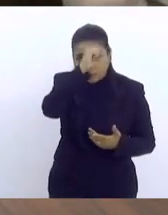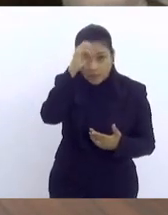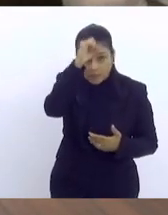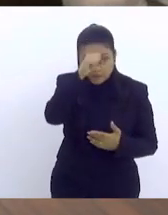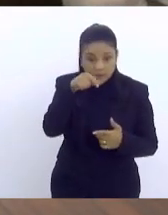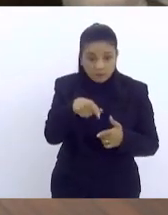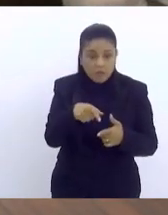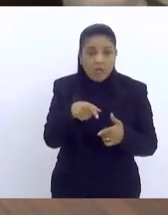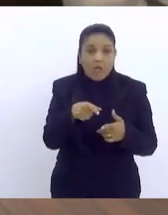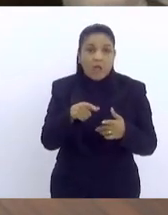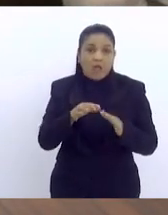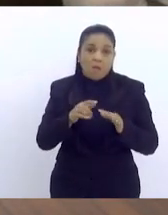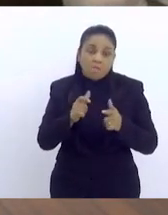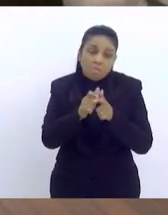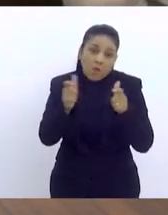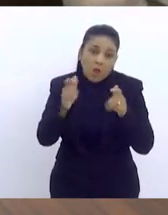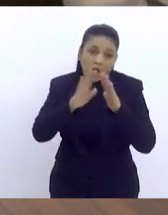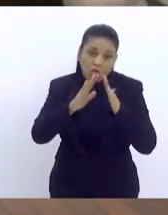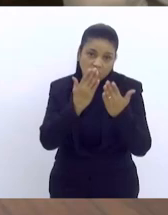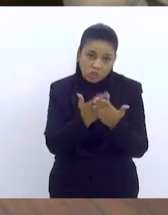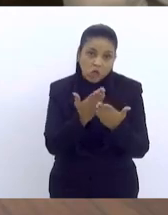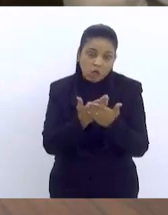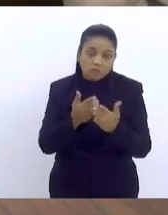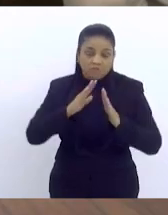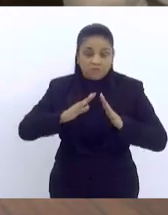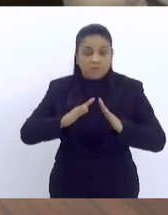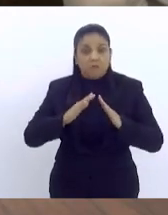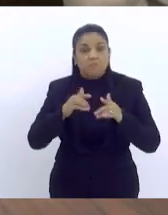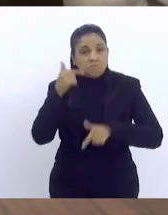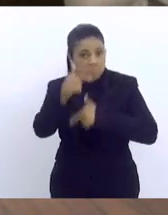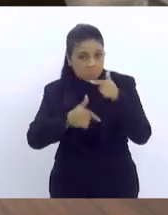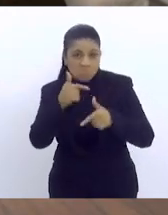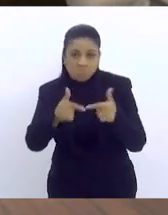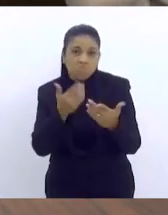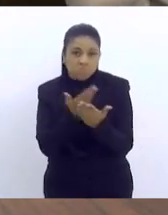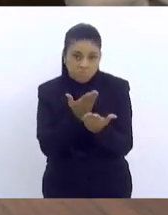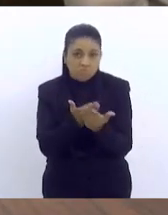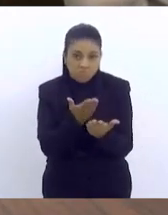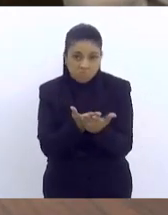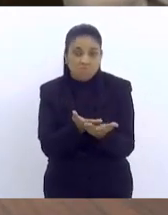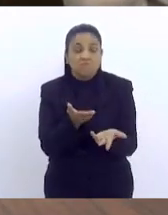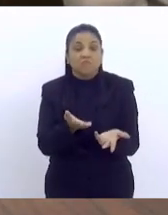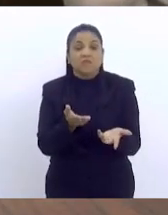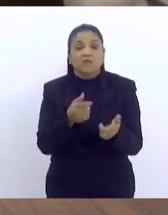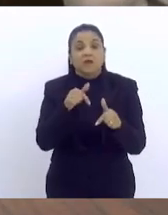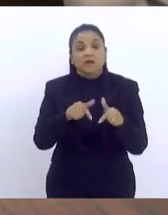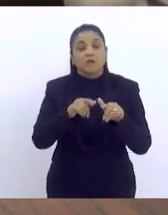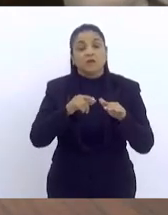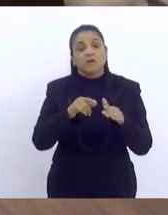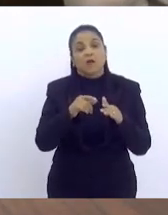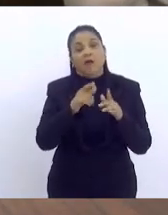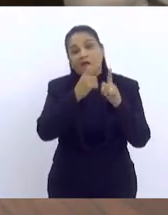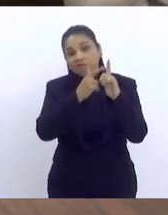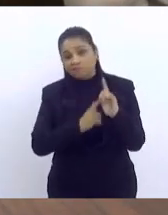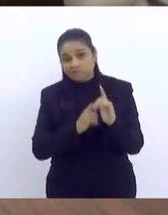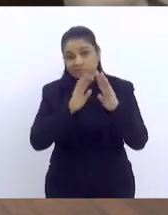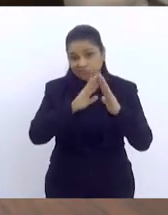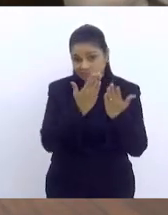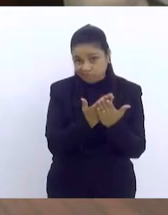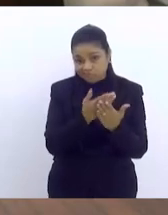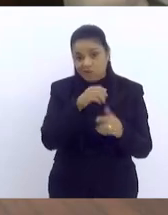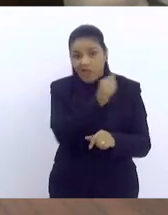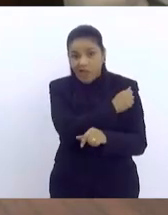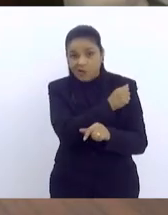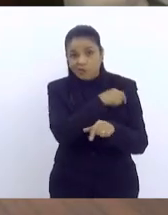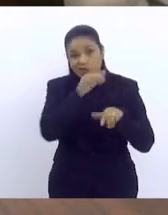e aquele aluno está em casa como para sua família que matricula o seu filho fica aguardando o início do ano letivo para ter